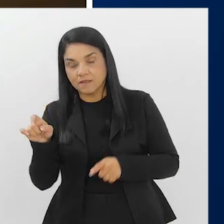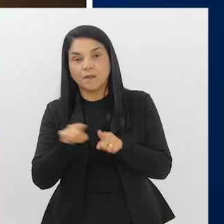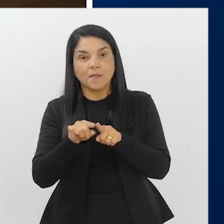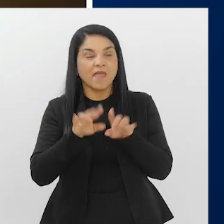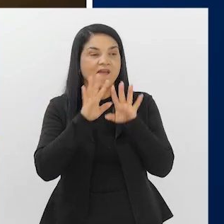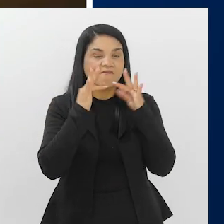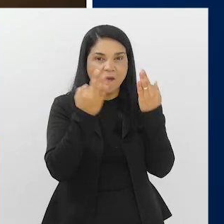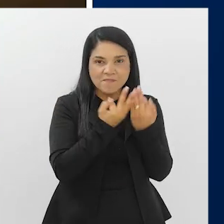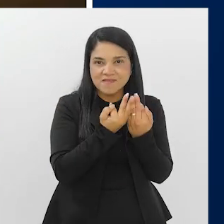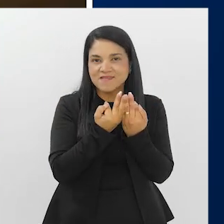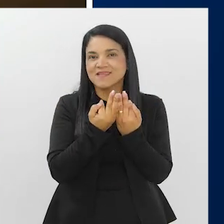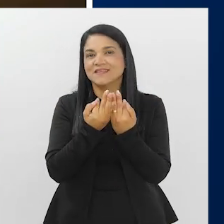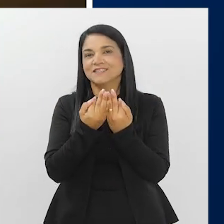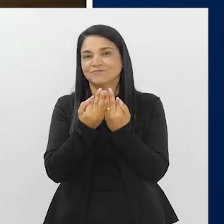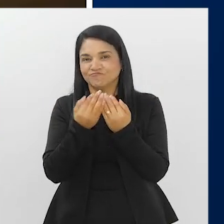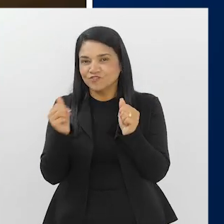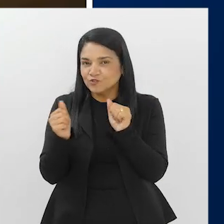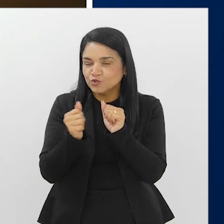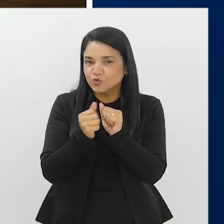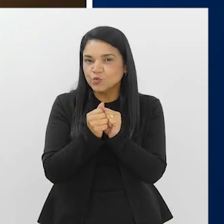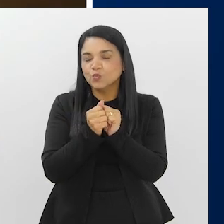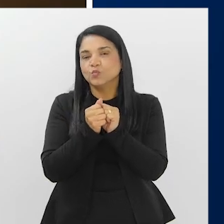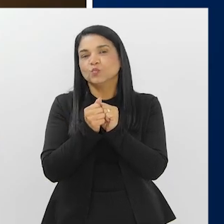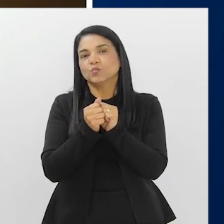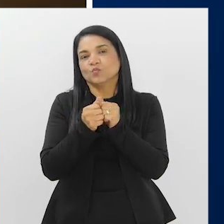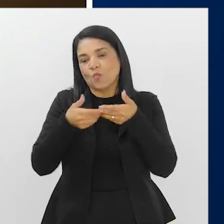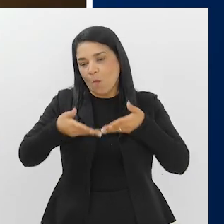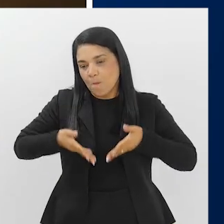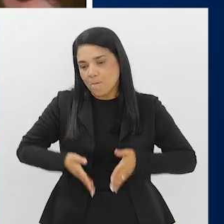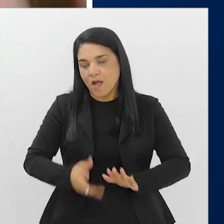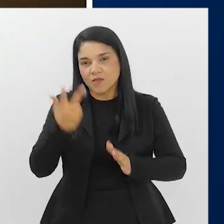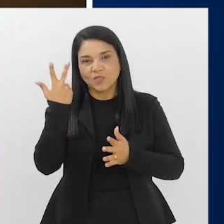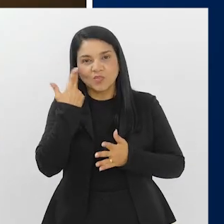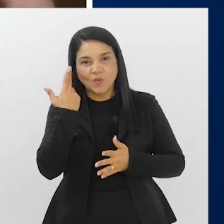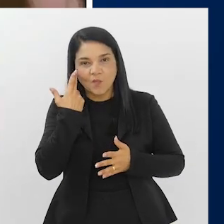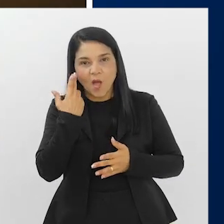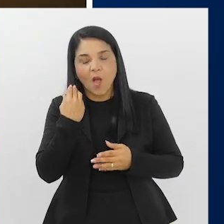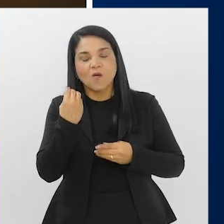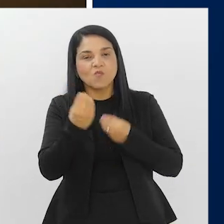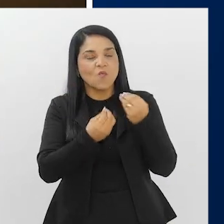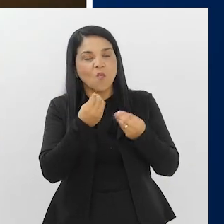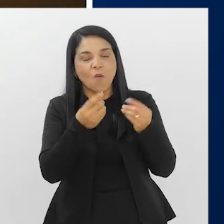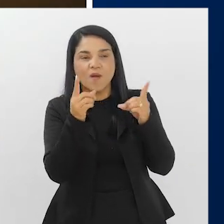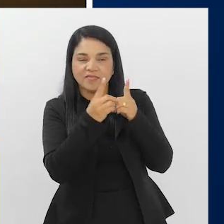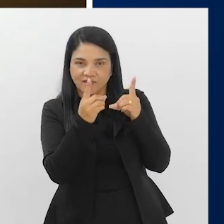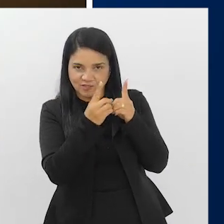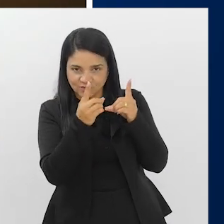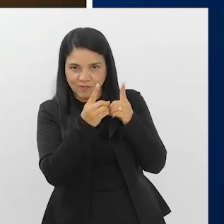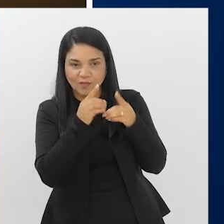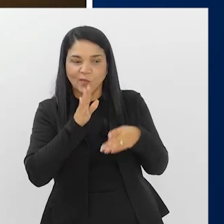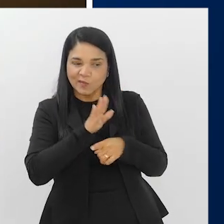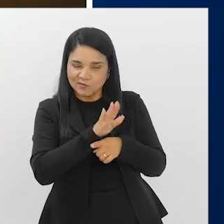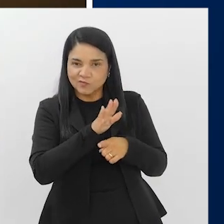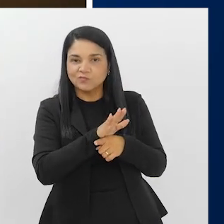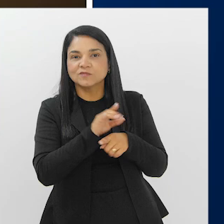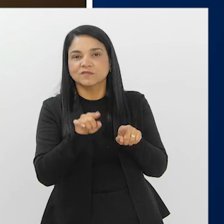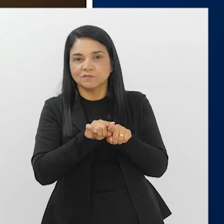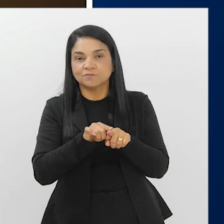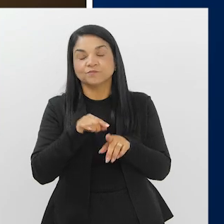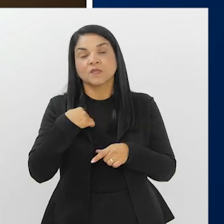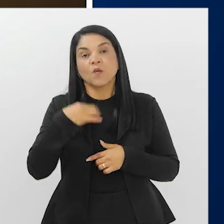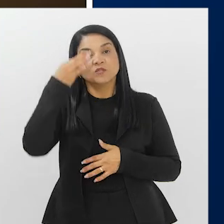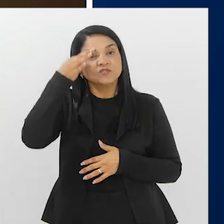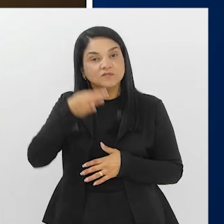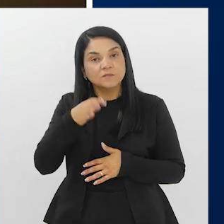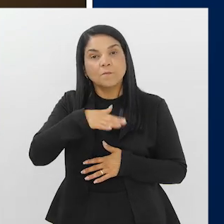pode participar ali também, dependendo ali do parto vaginal, de como que é feito toda essa assistência. E a gente entende